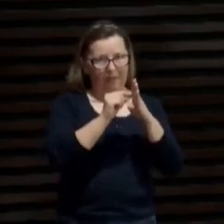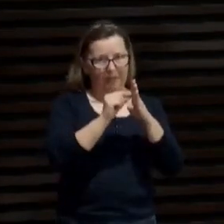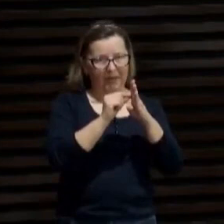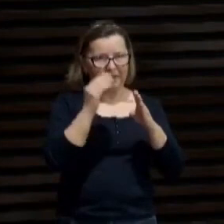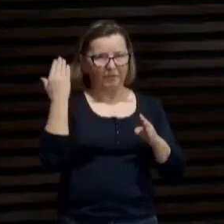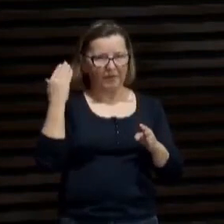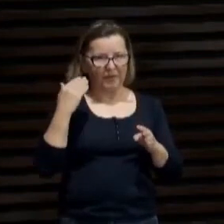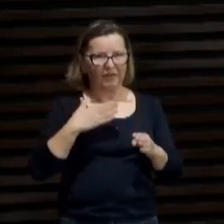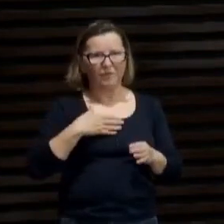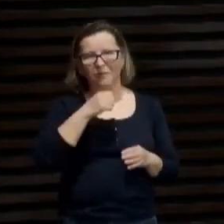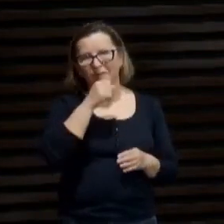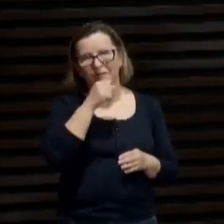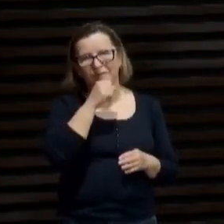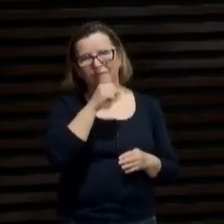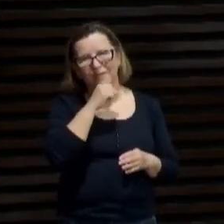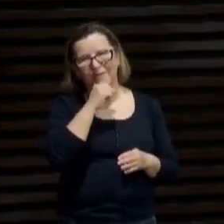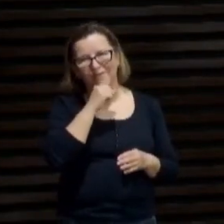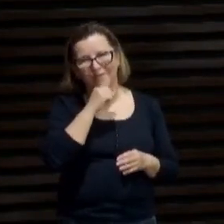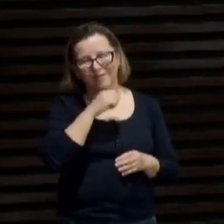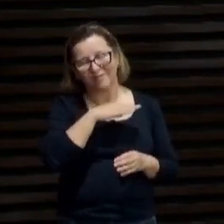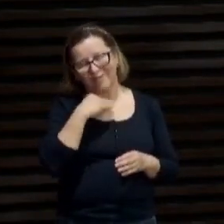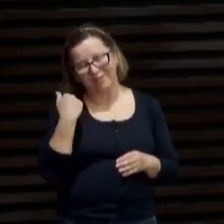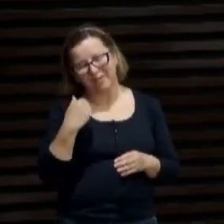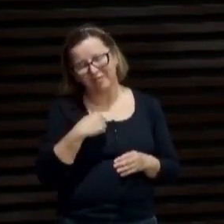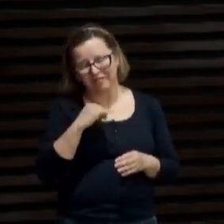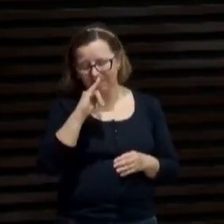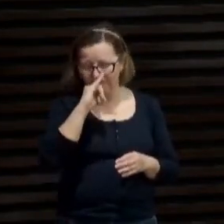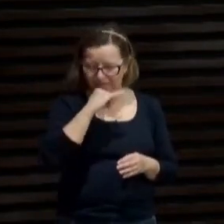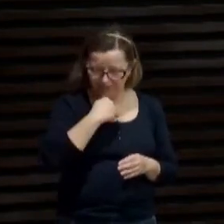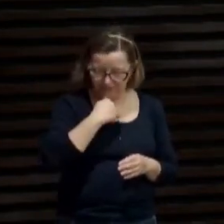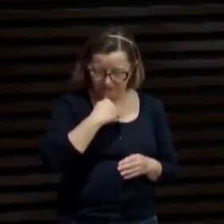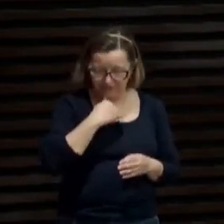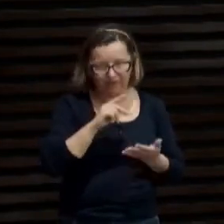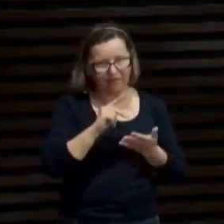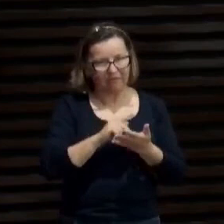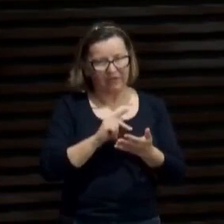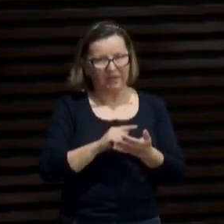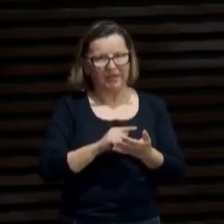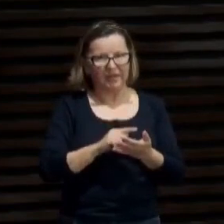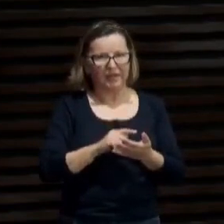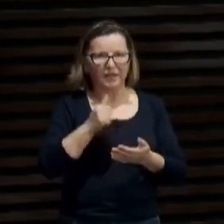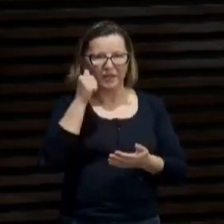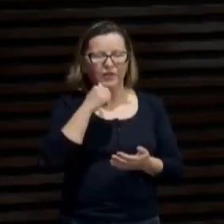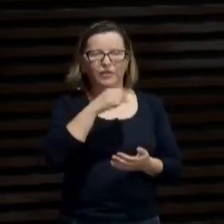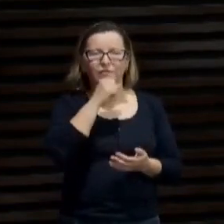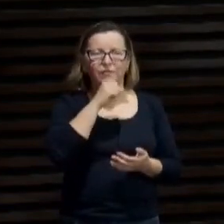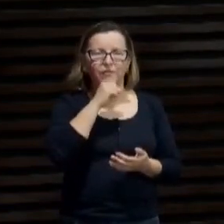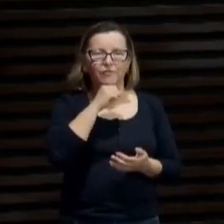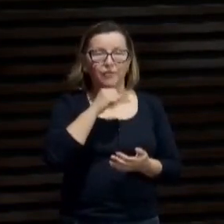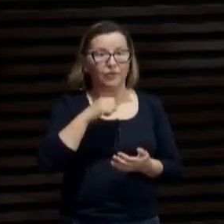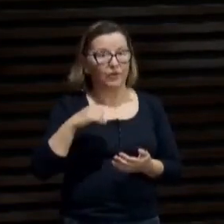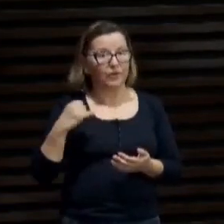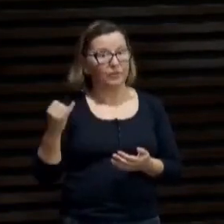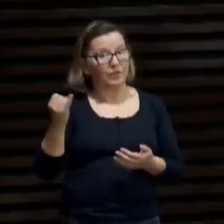Eu tive tristeza, é claro. Uma pessoa que foi muito importante para mim. Eu tive muita tristeza